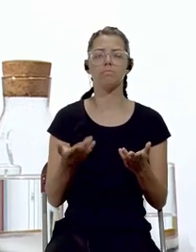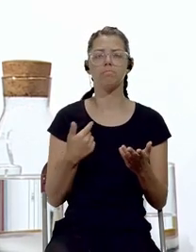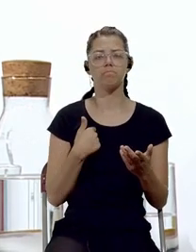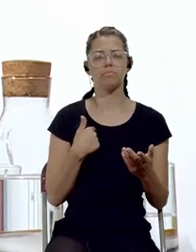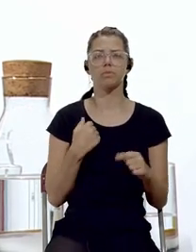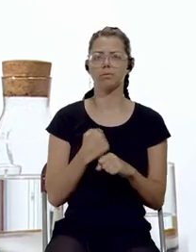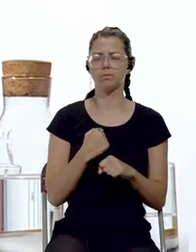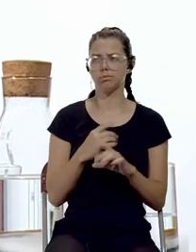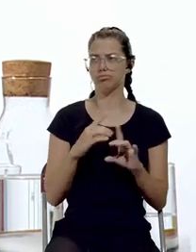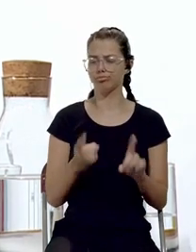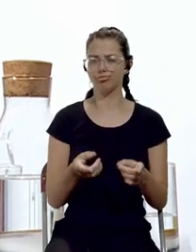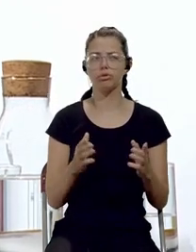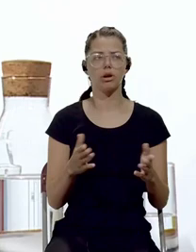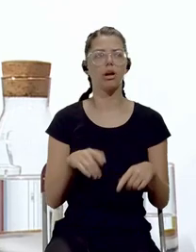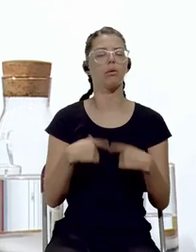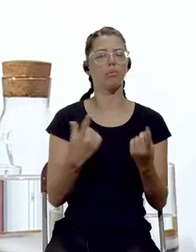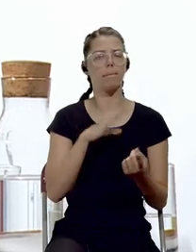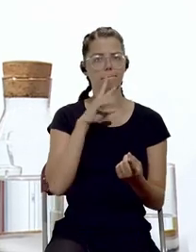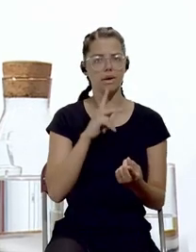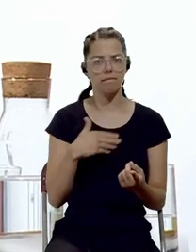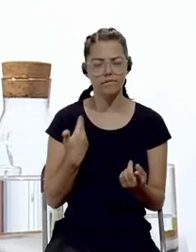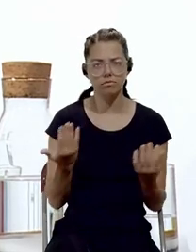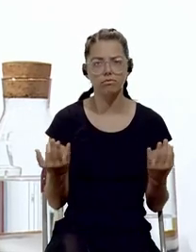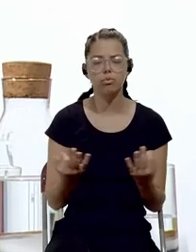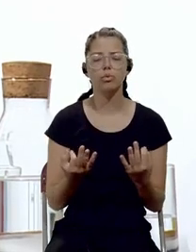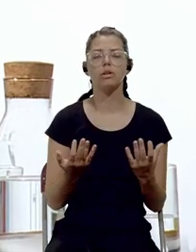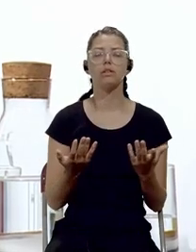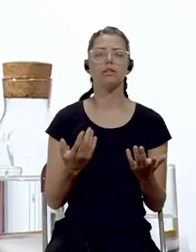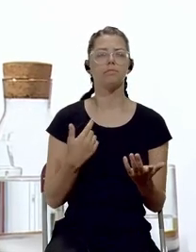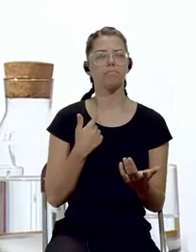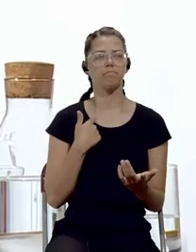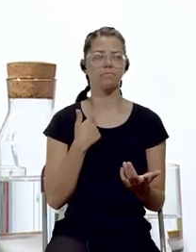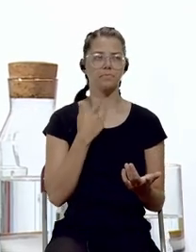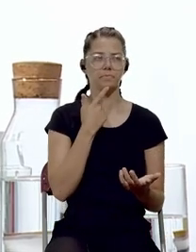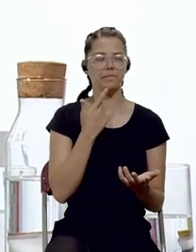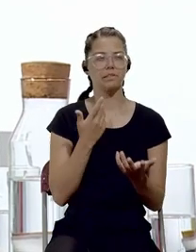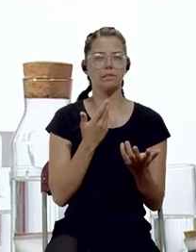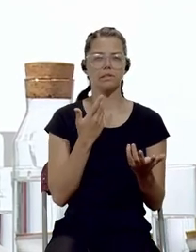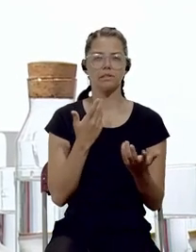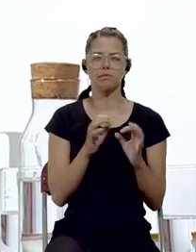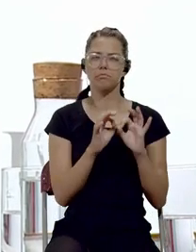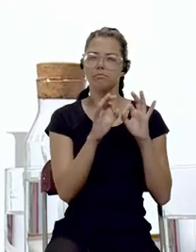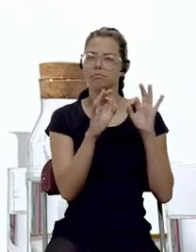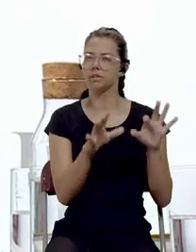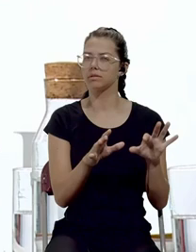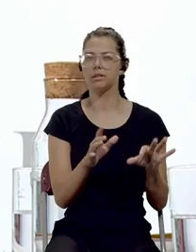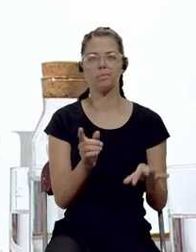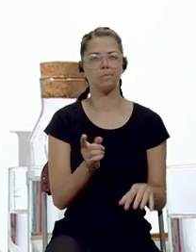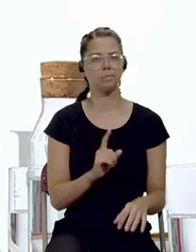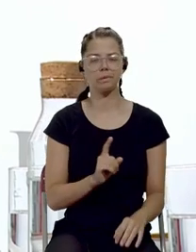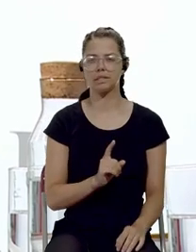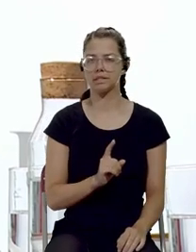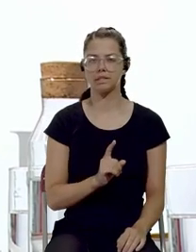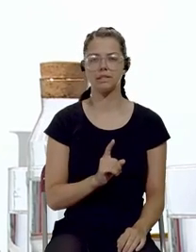a trabalhar, depois me tornei mãe, é que percebi que talvez não fosse exatamente igual. E que a